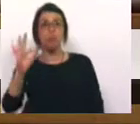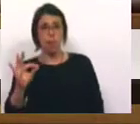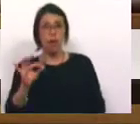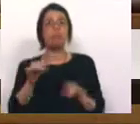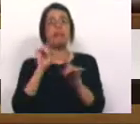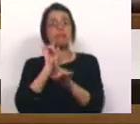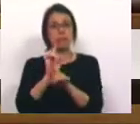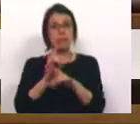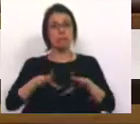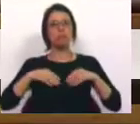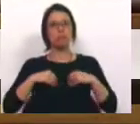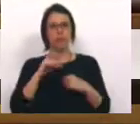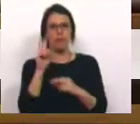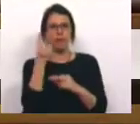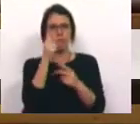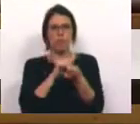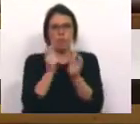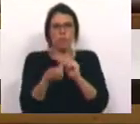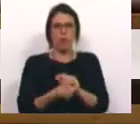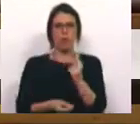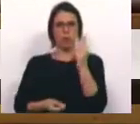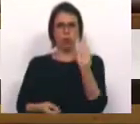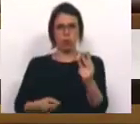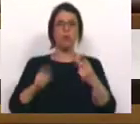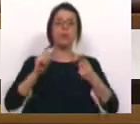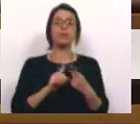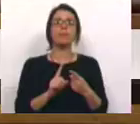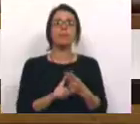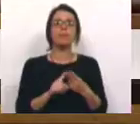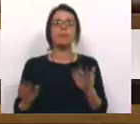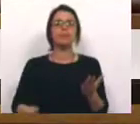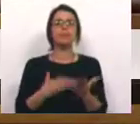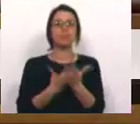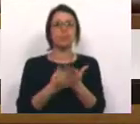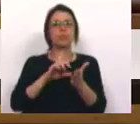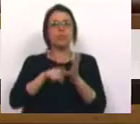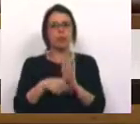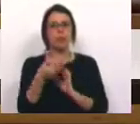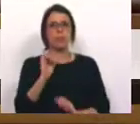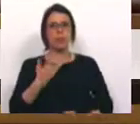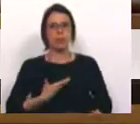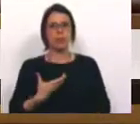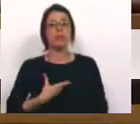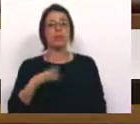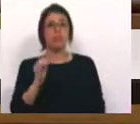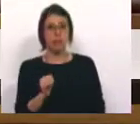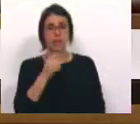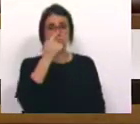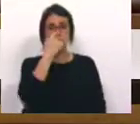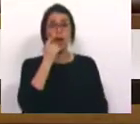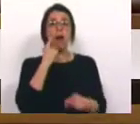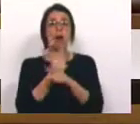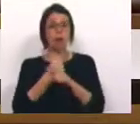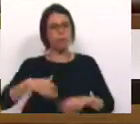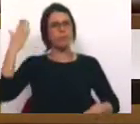44/2004, a qual assumia duas mudanças. Uma proposta por projeto do PSD e do CDS, que